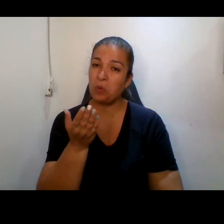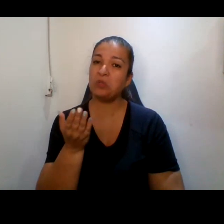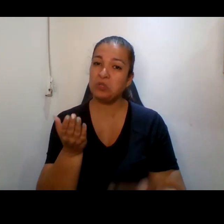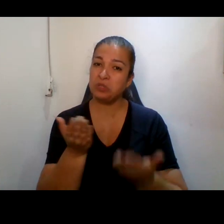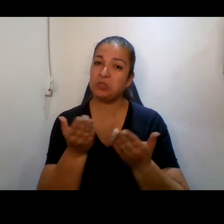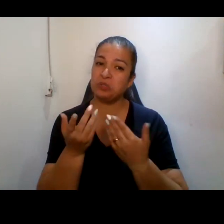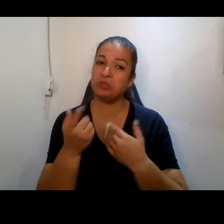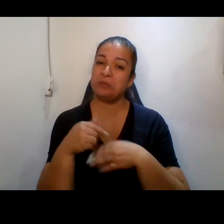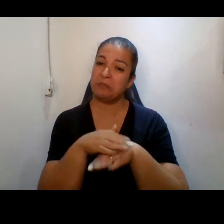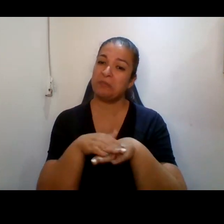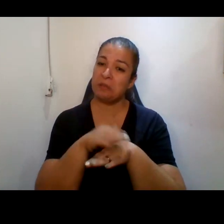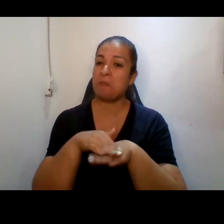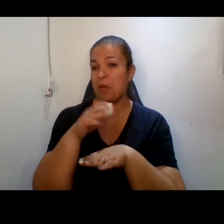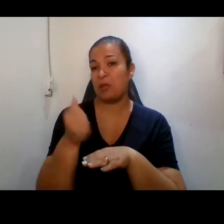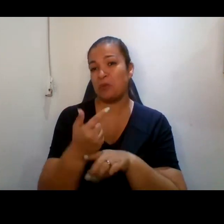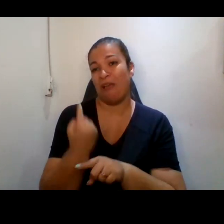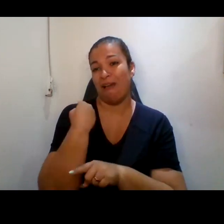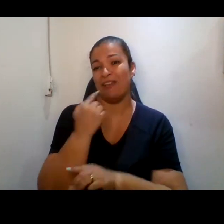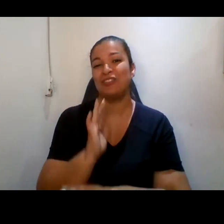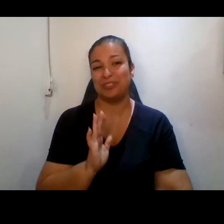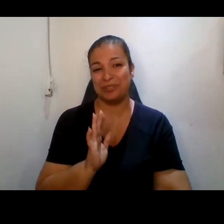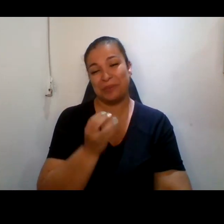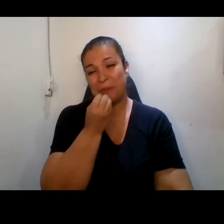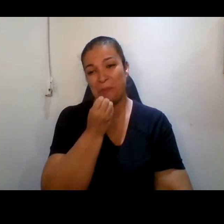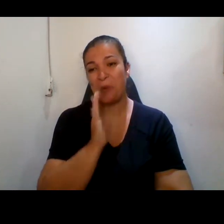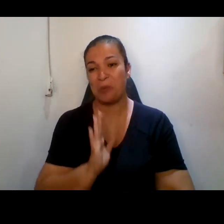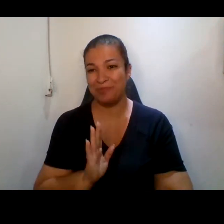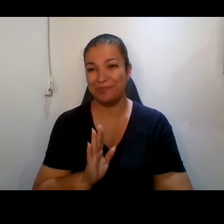últimas vezes. Então, tá bom.